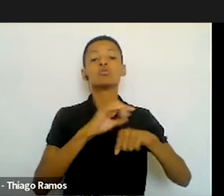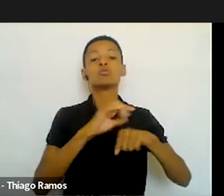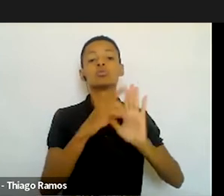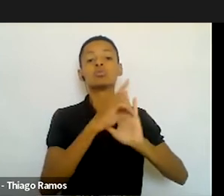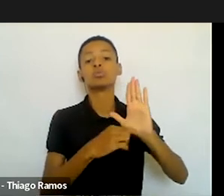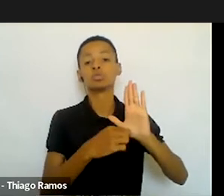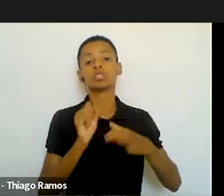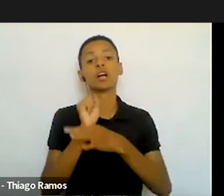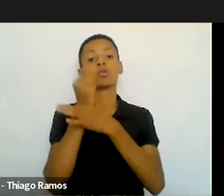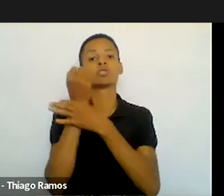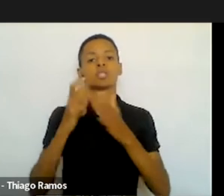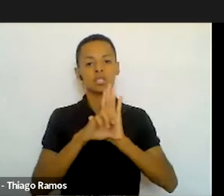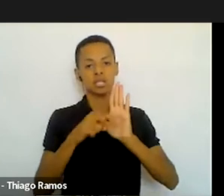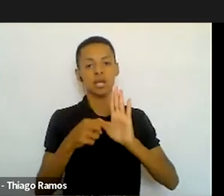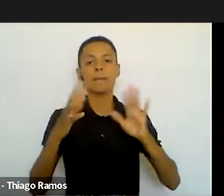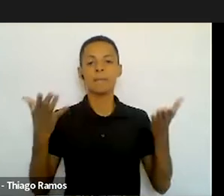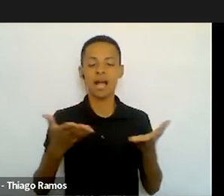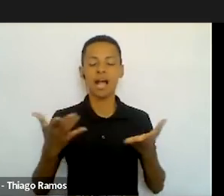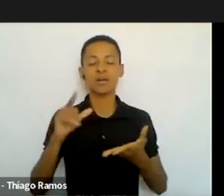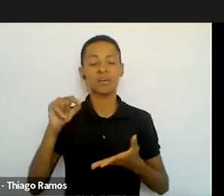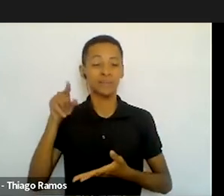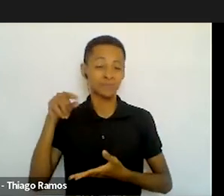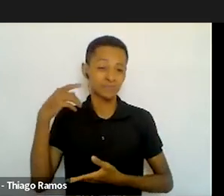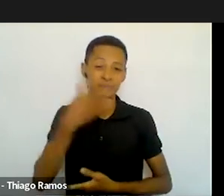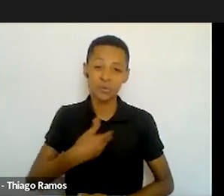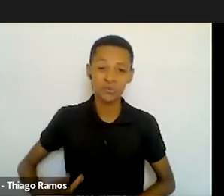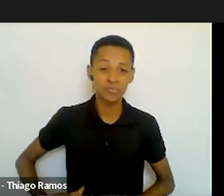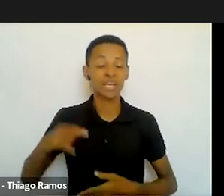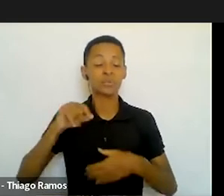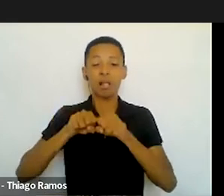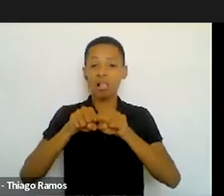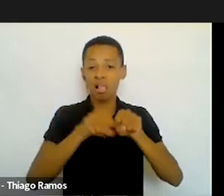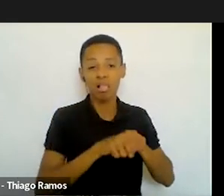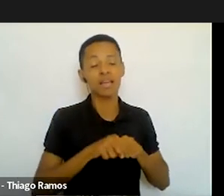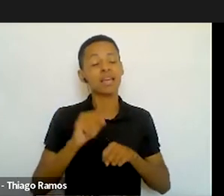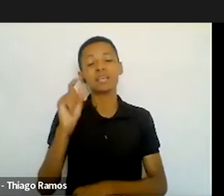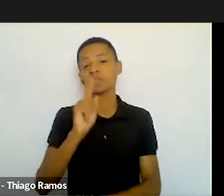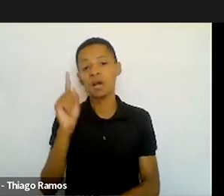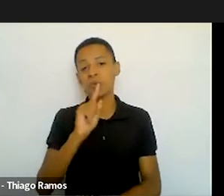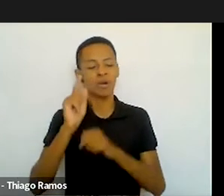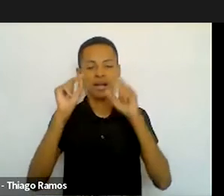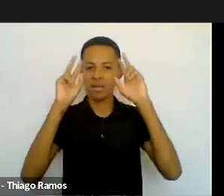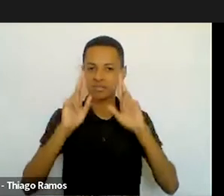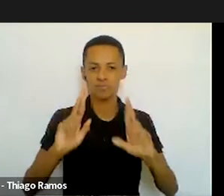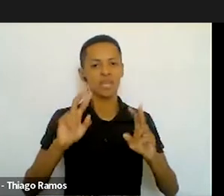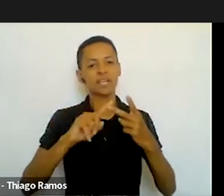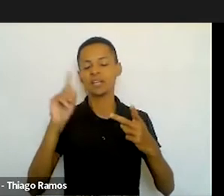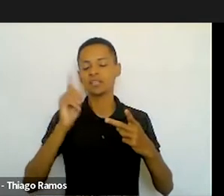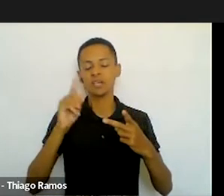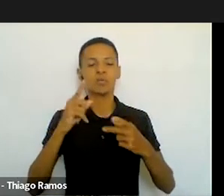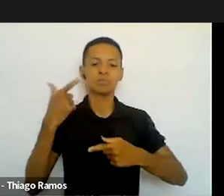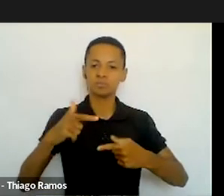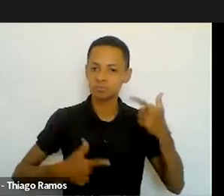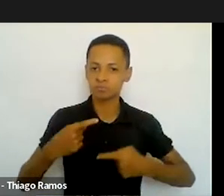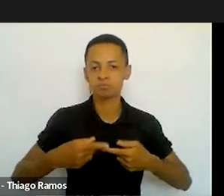mas desse governo extremamente genocida que não tem diálogo, que não respeita essa democracia existente no Brasil. E o que